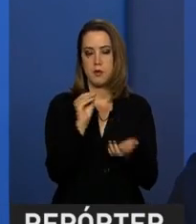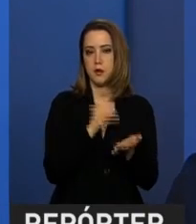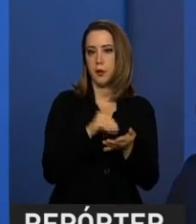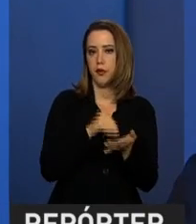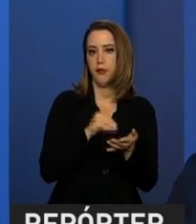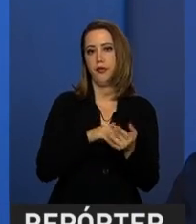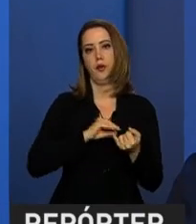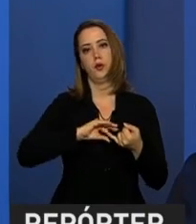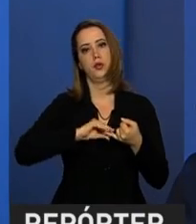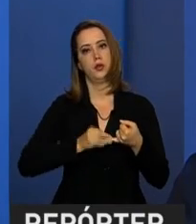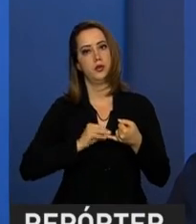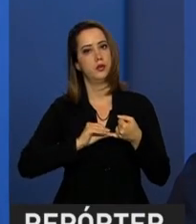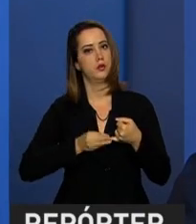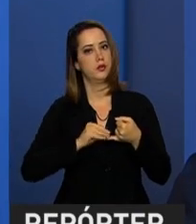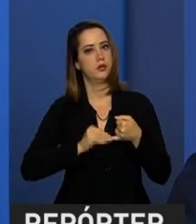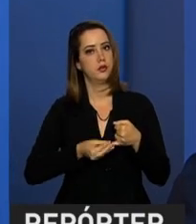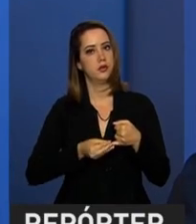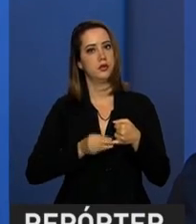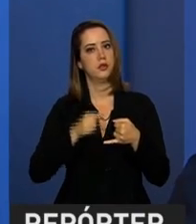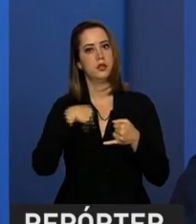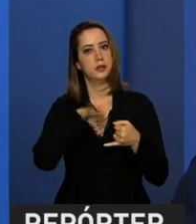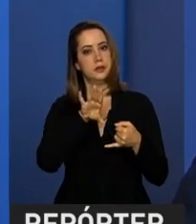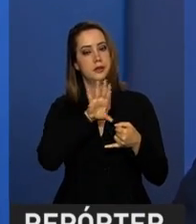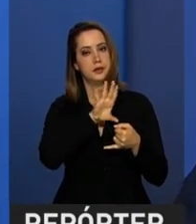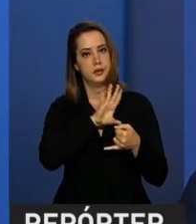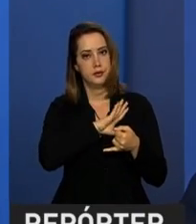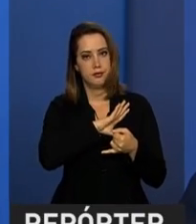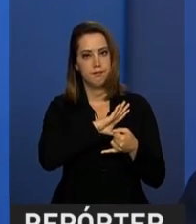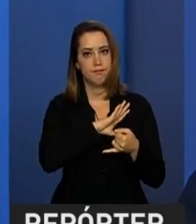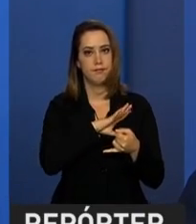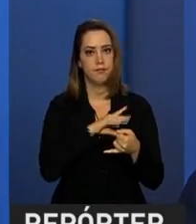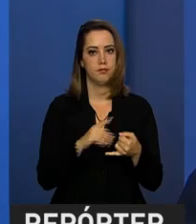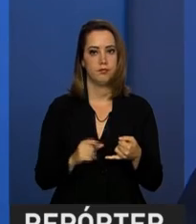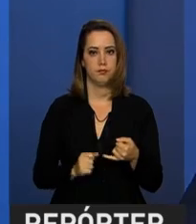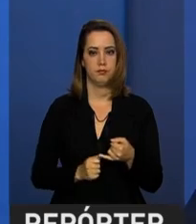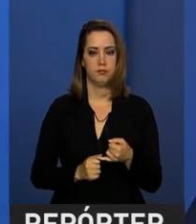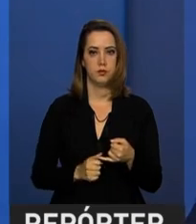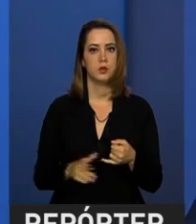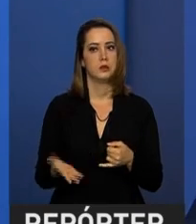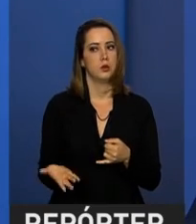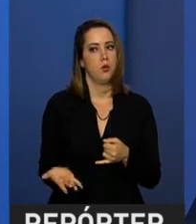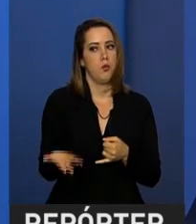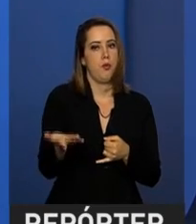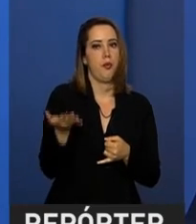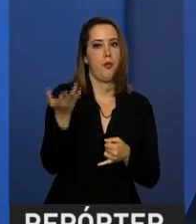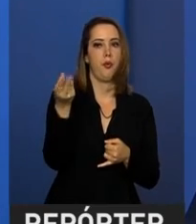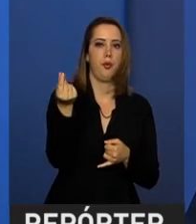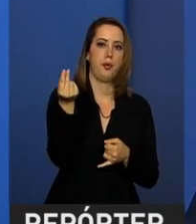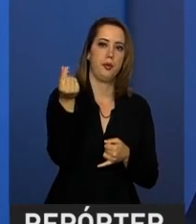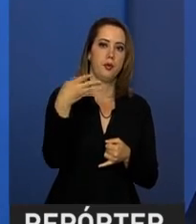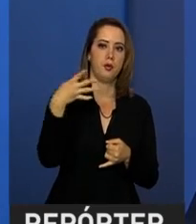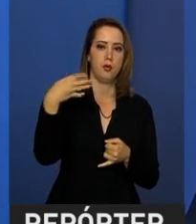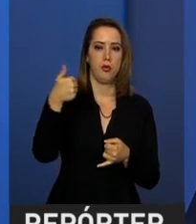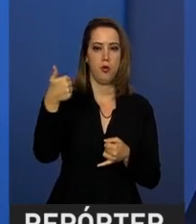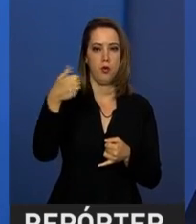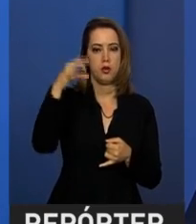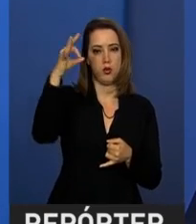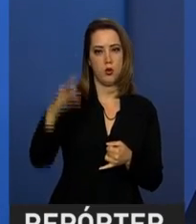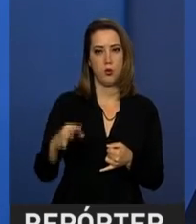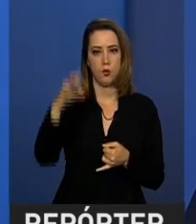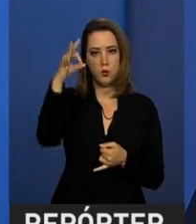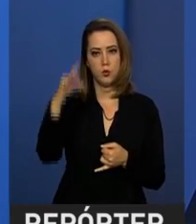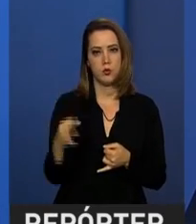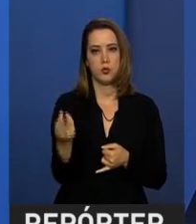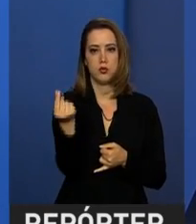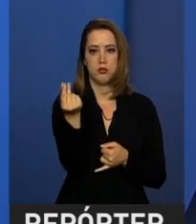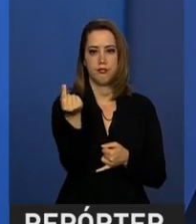de feijão. Nós acabamos tendo um aumento de preço de em torno de 41%